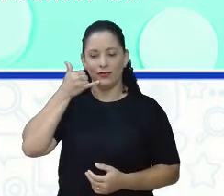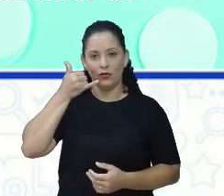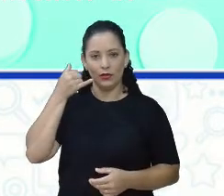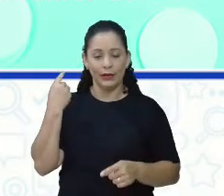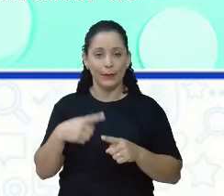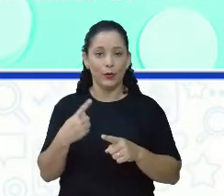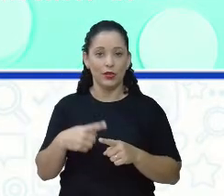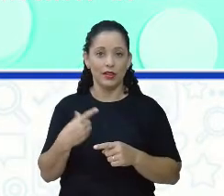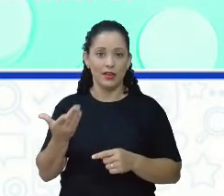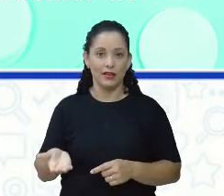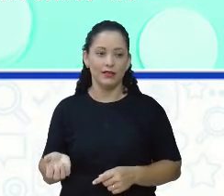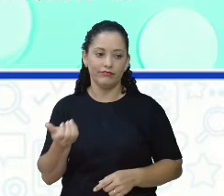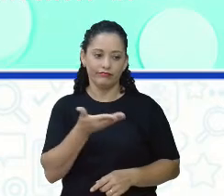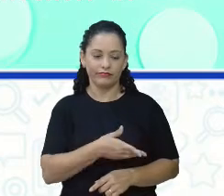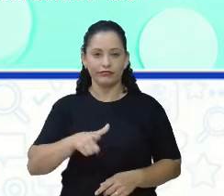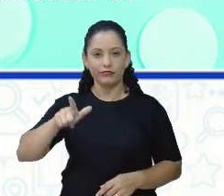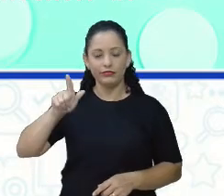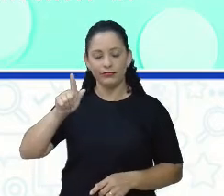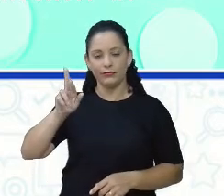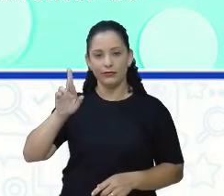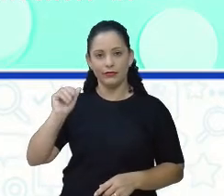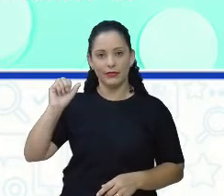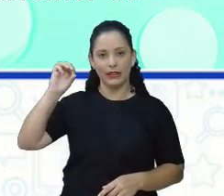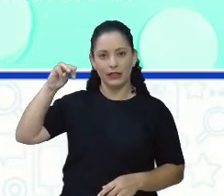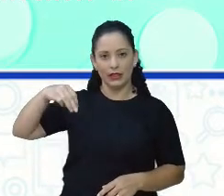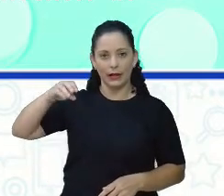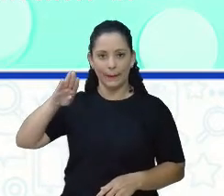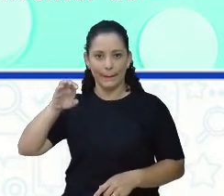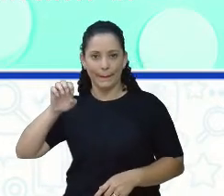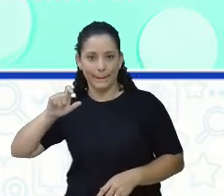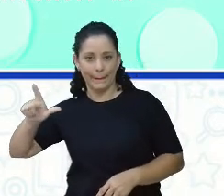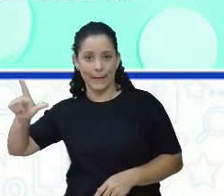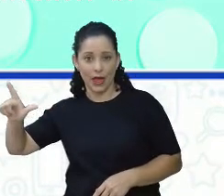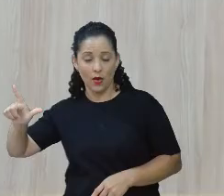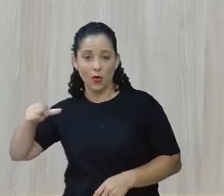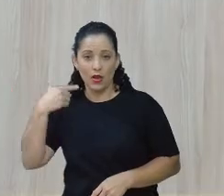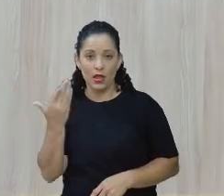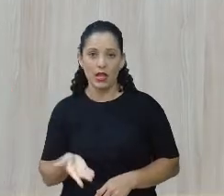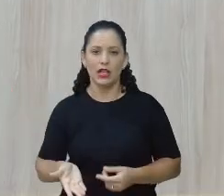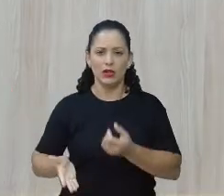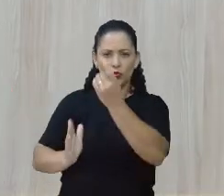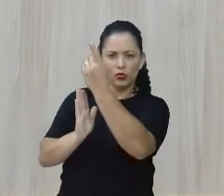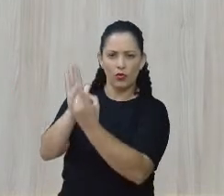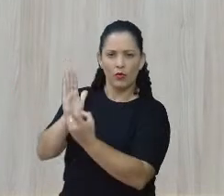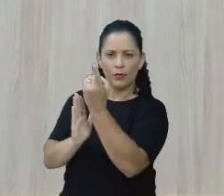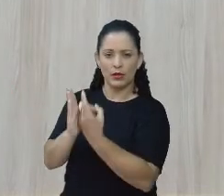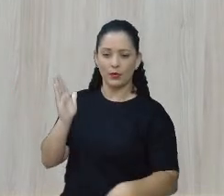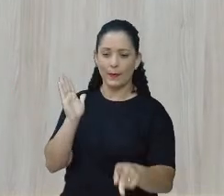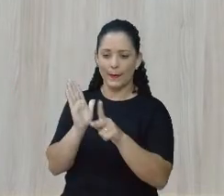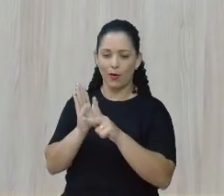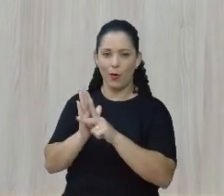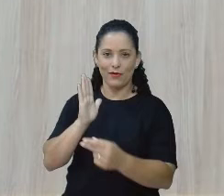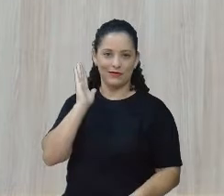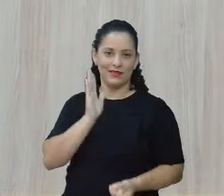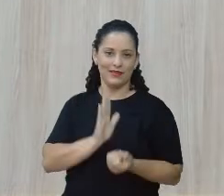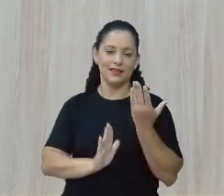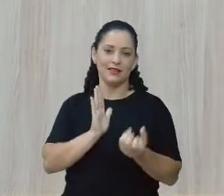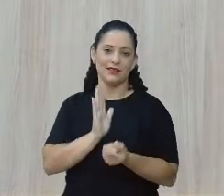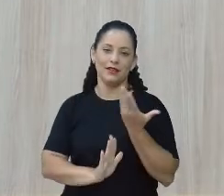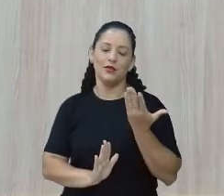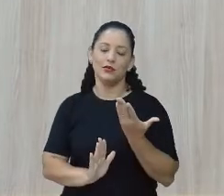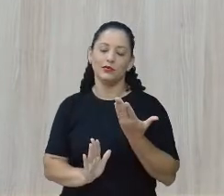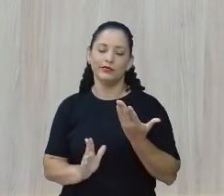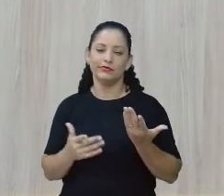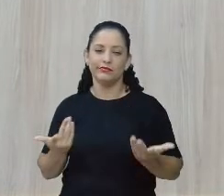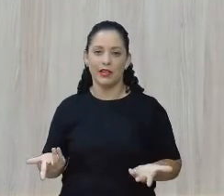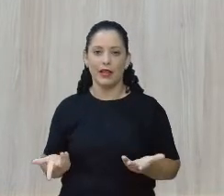né? O Graham Bell consegue patentear o telefone antes do Meucci. Então, há aí um